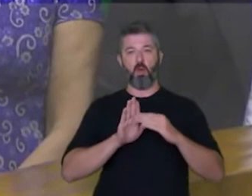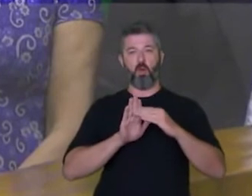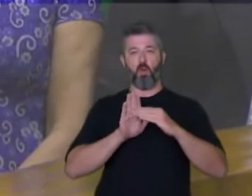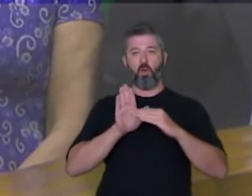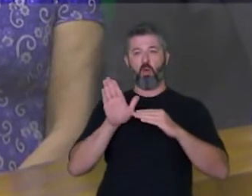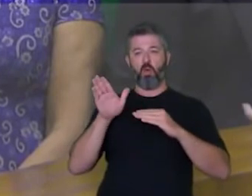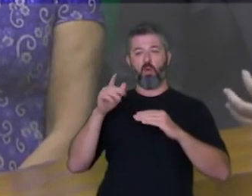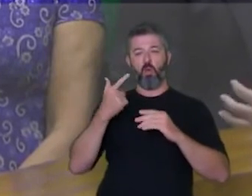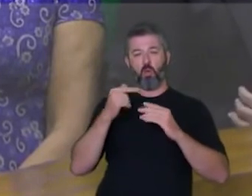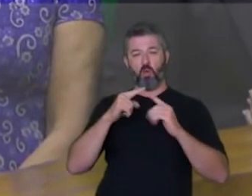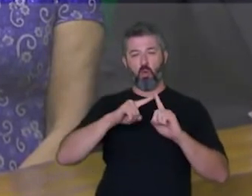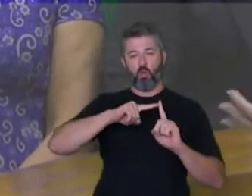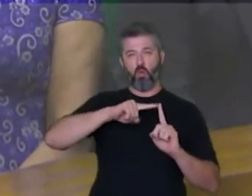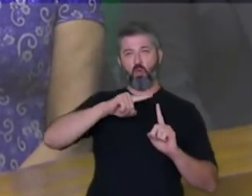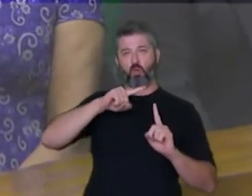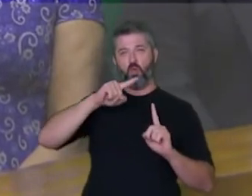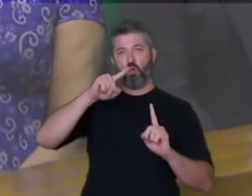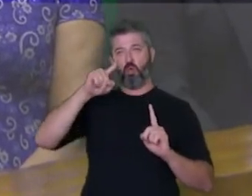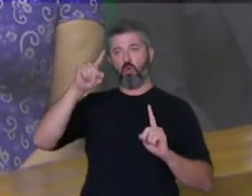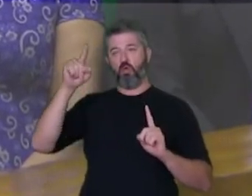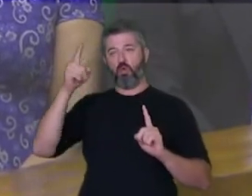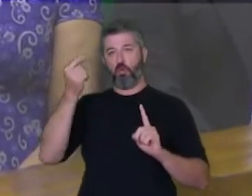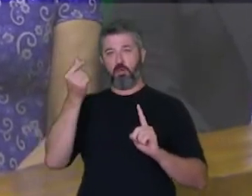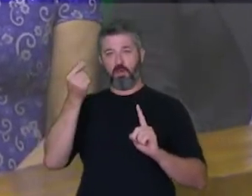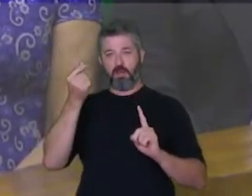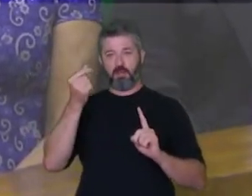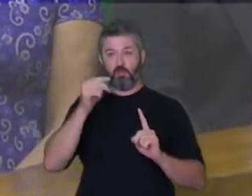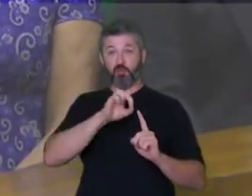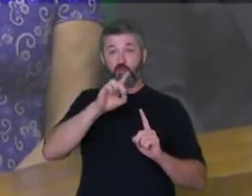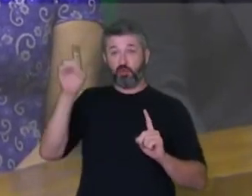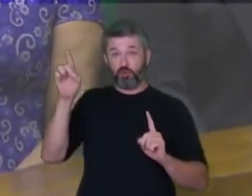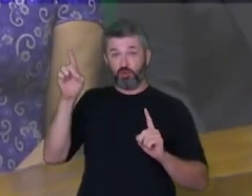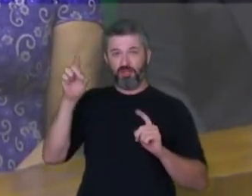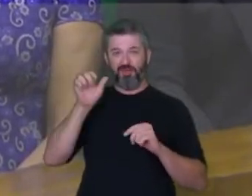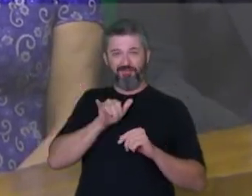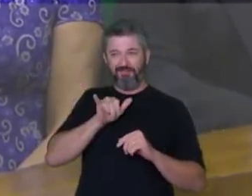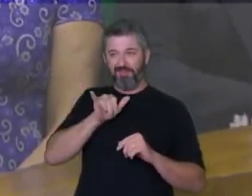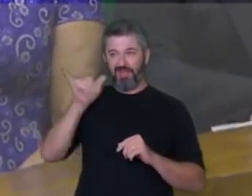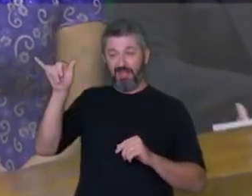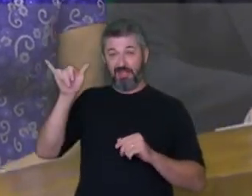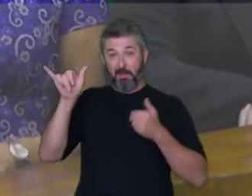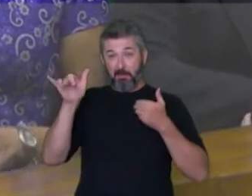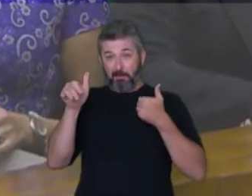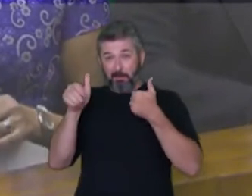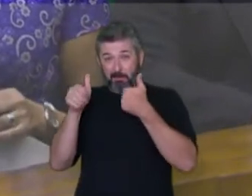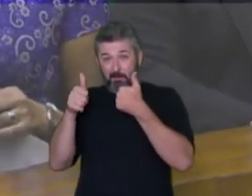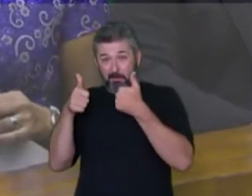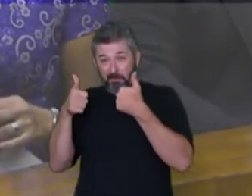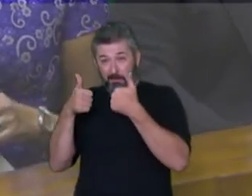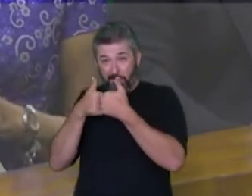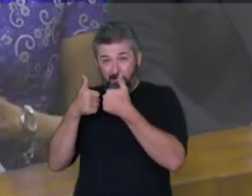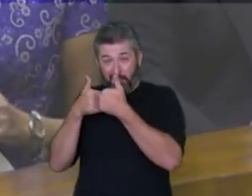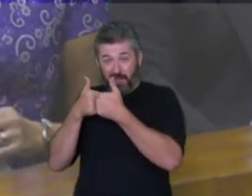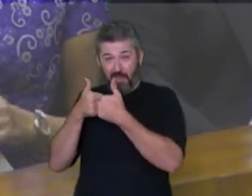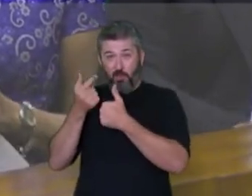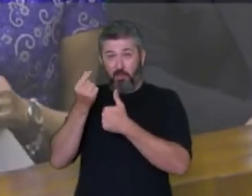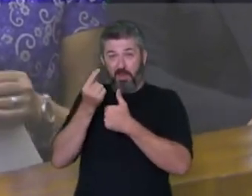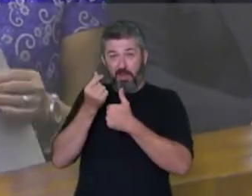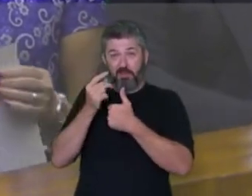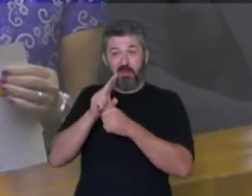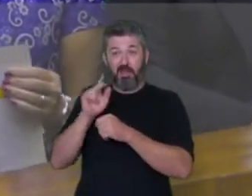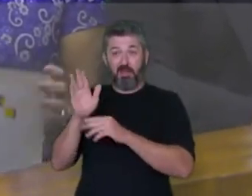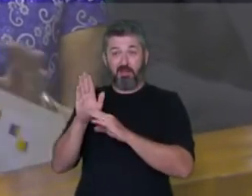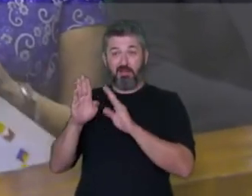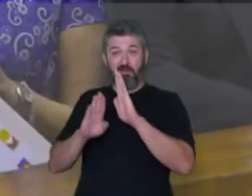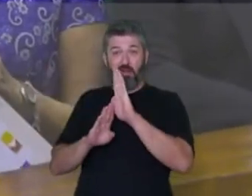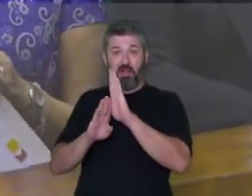do preço quando se aproxima do dia da viagem, né? Vocês sabem que quando vai se aproximando o dia da viagem, o preço